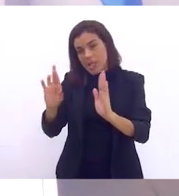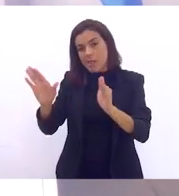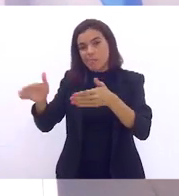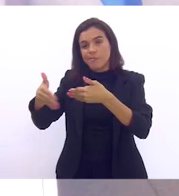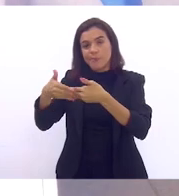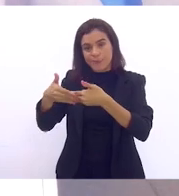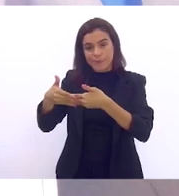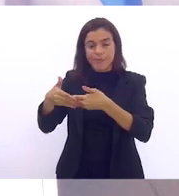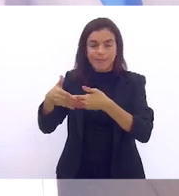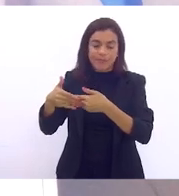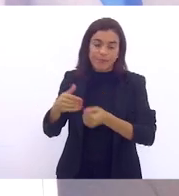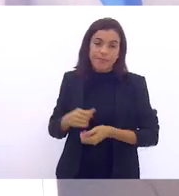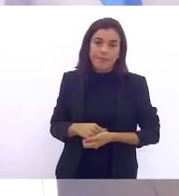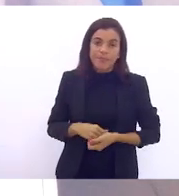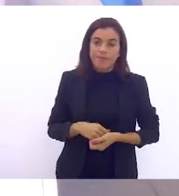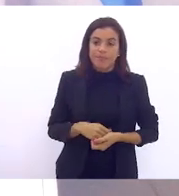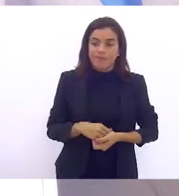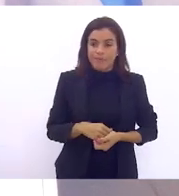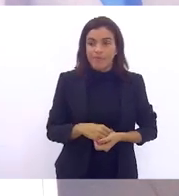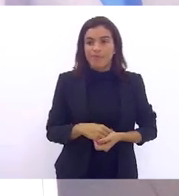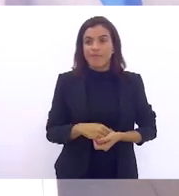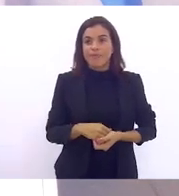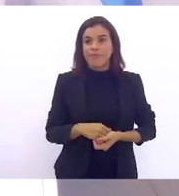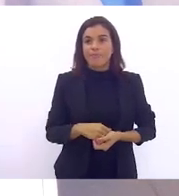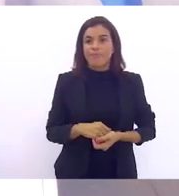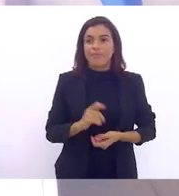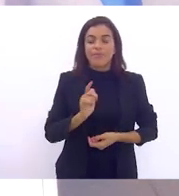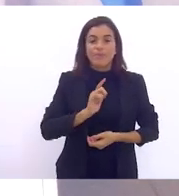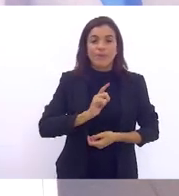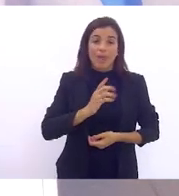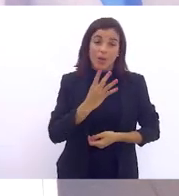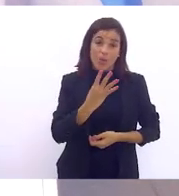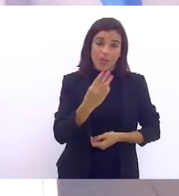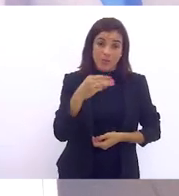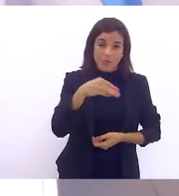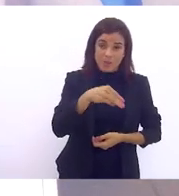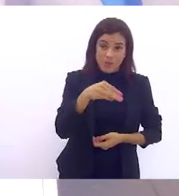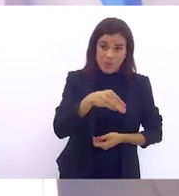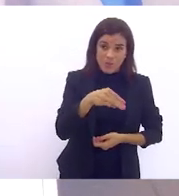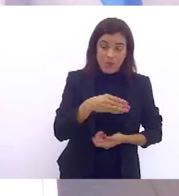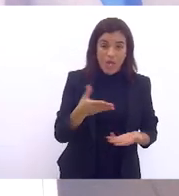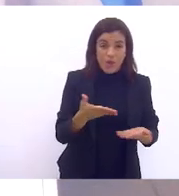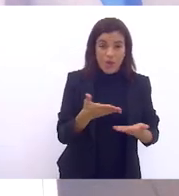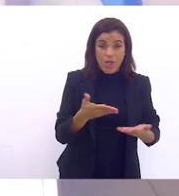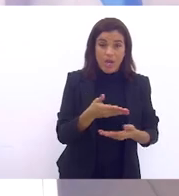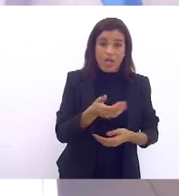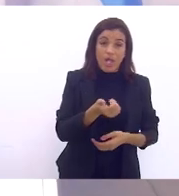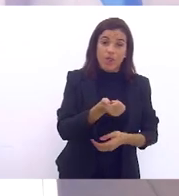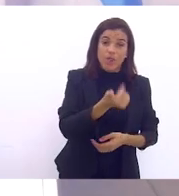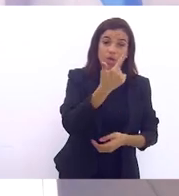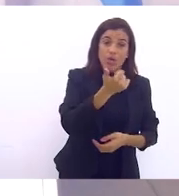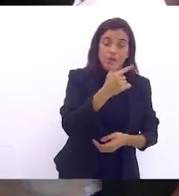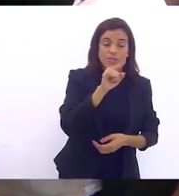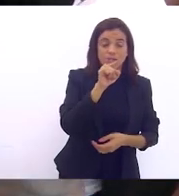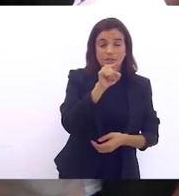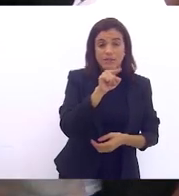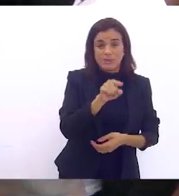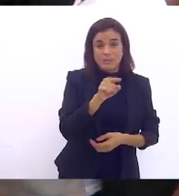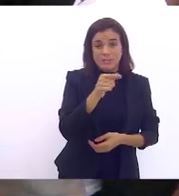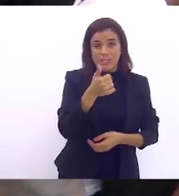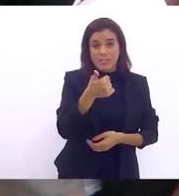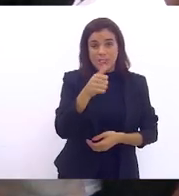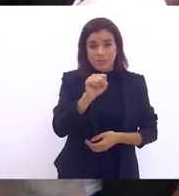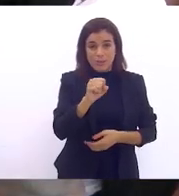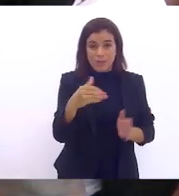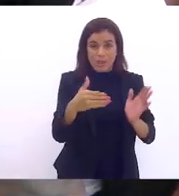finais deles tá bom Dr ISO o senhor tem 4 minutos são 12:18 até às 12:22